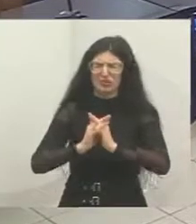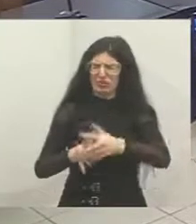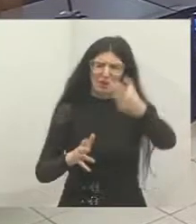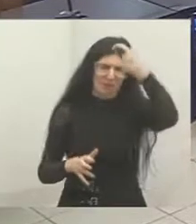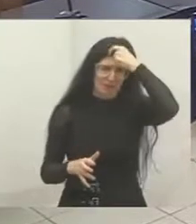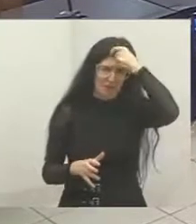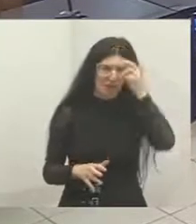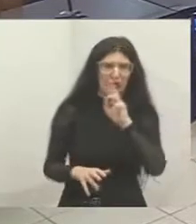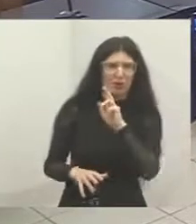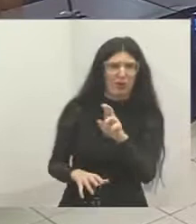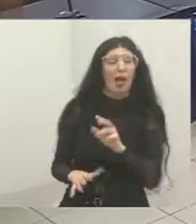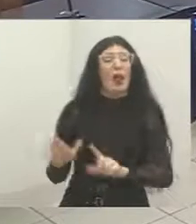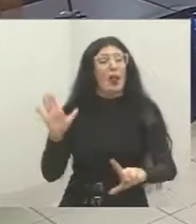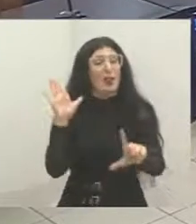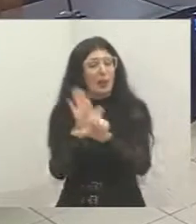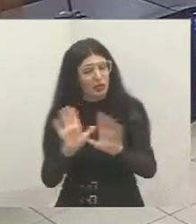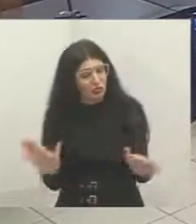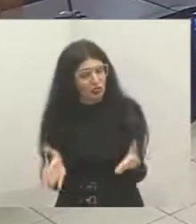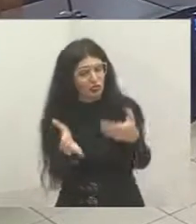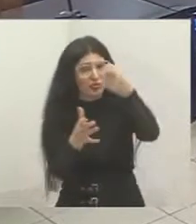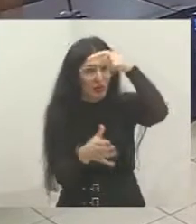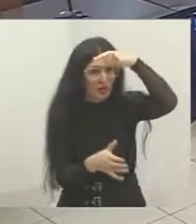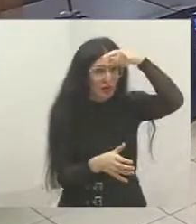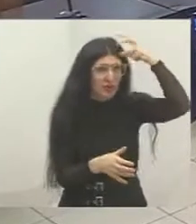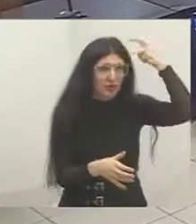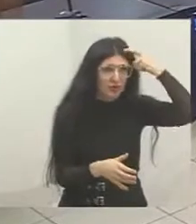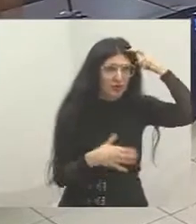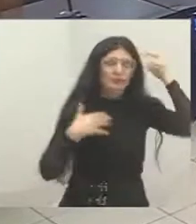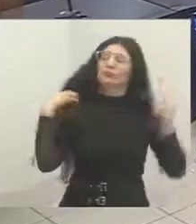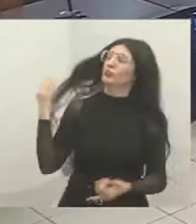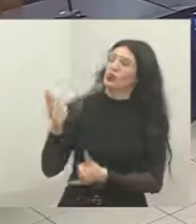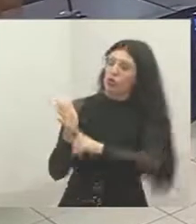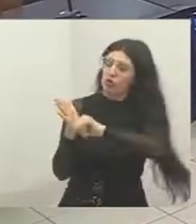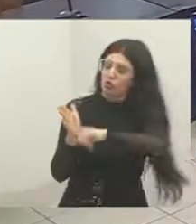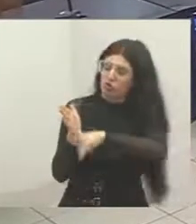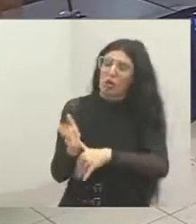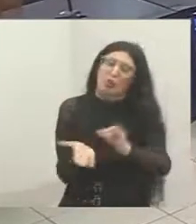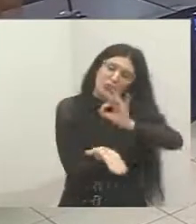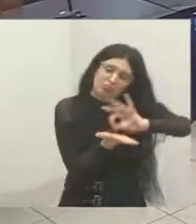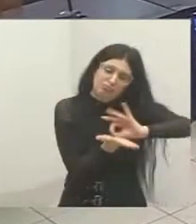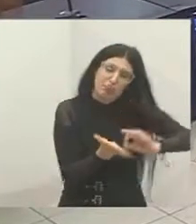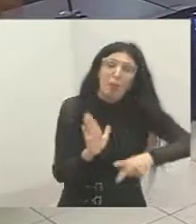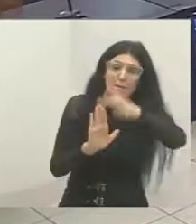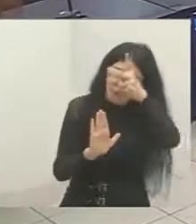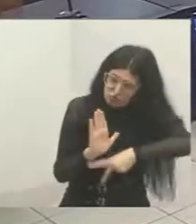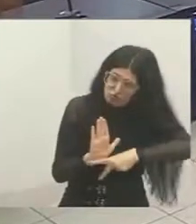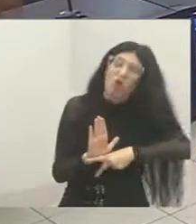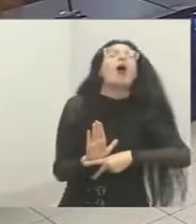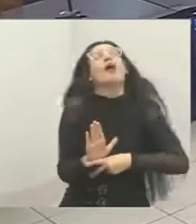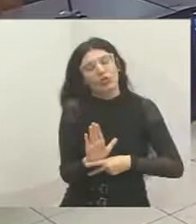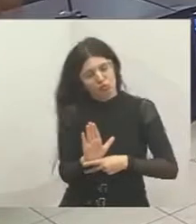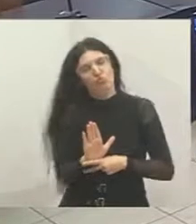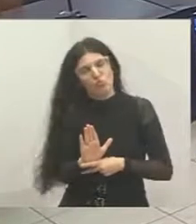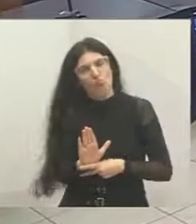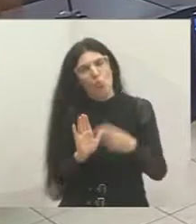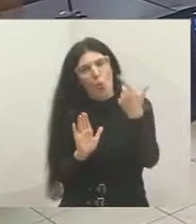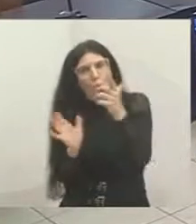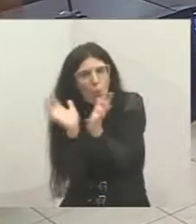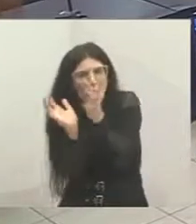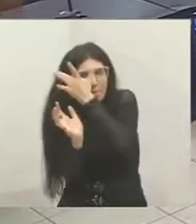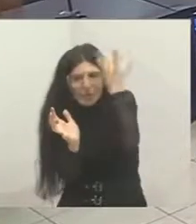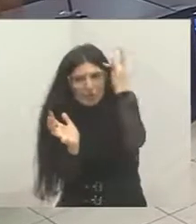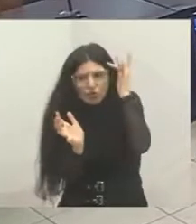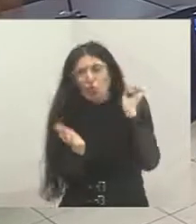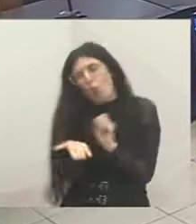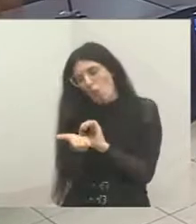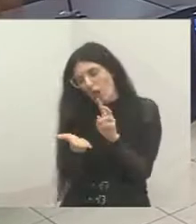como que funciona a lei da LIC? Abre-se o edital para inscrição dos projetos. Os projetos são avaliados para